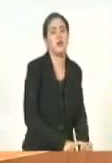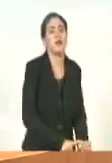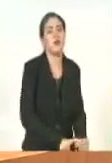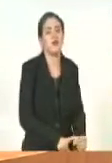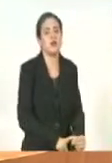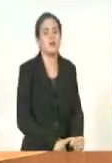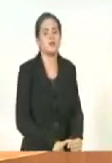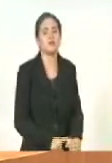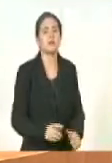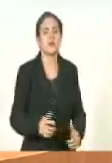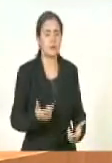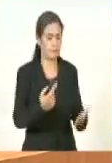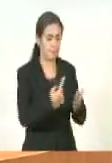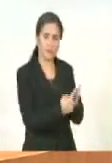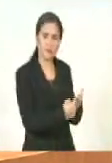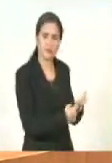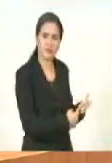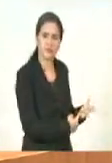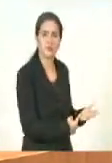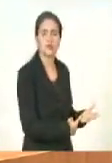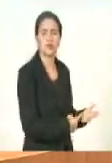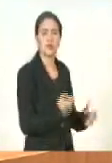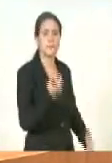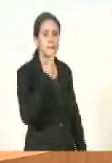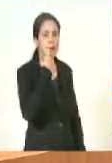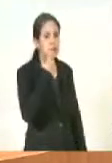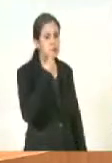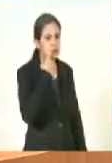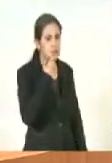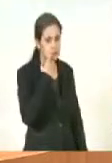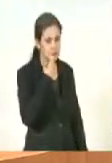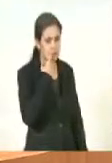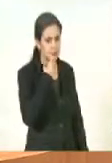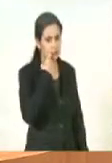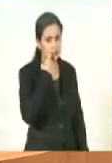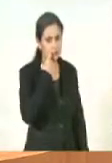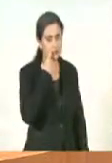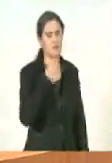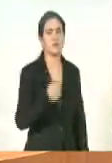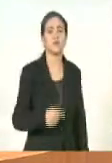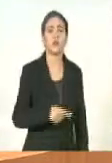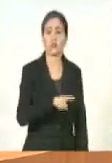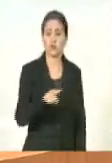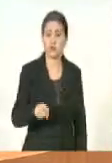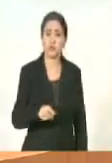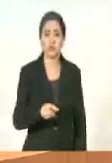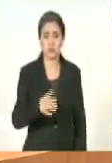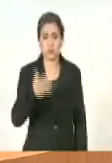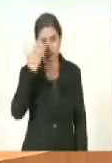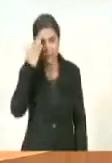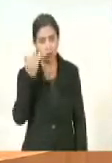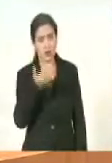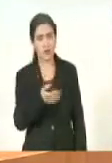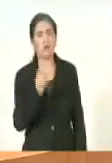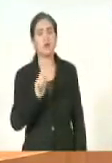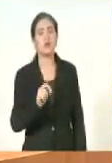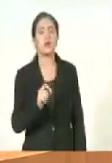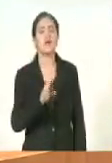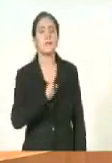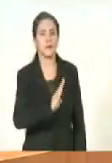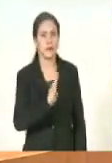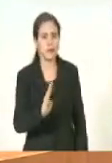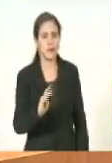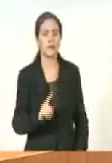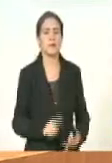da Pesca e Aquicultura, deputado Inácio, como Vossa Excelência citou, estavam presentes também instituições financeiras. Estava o Banco do Brasil, o Banco do